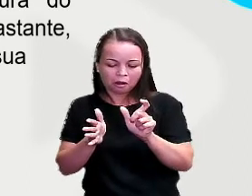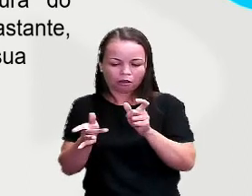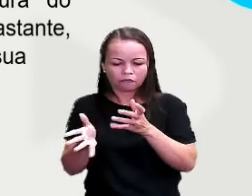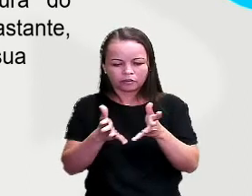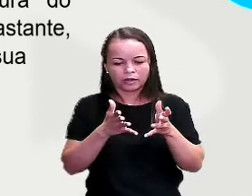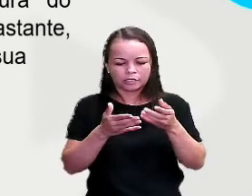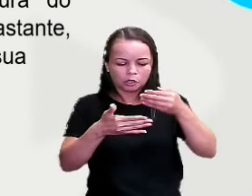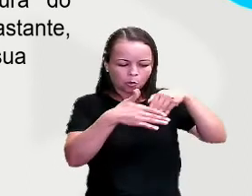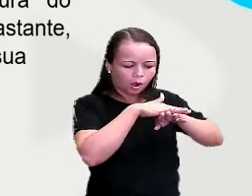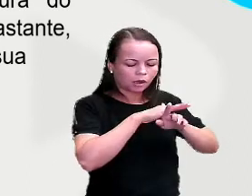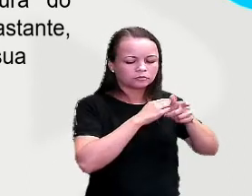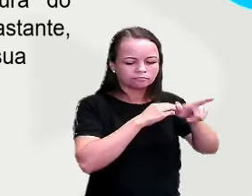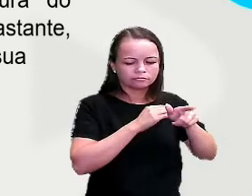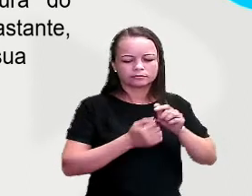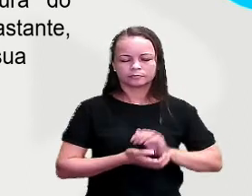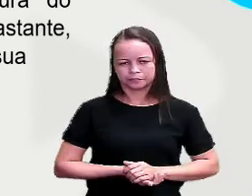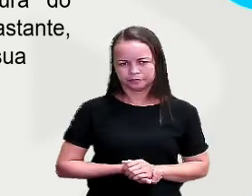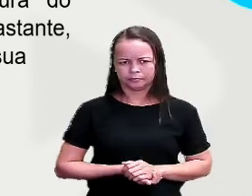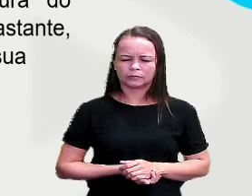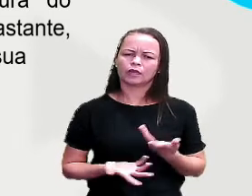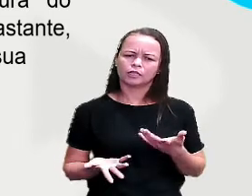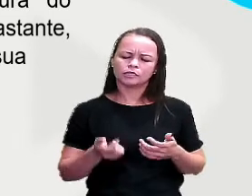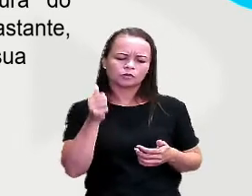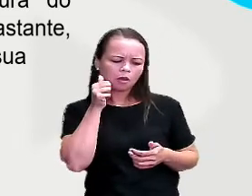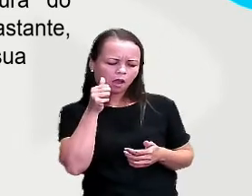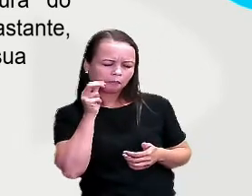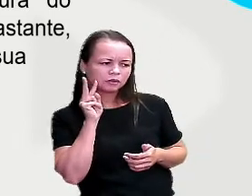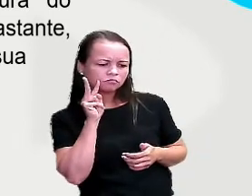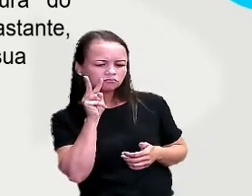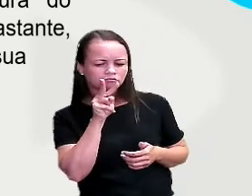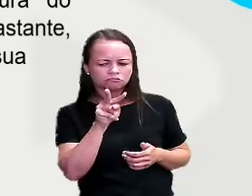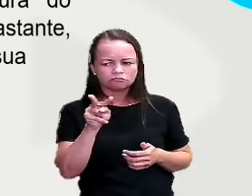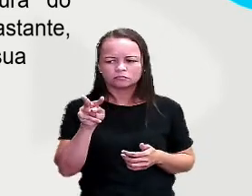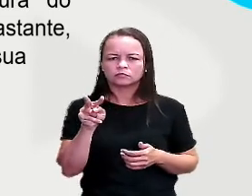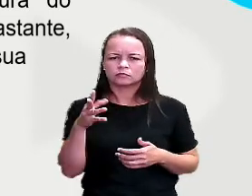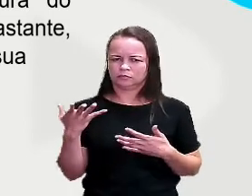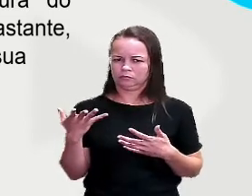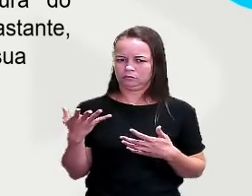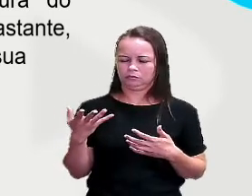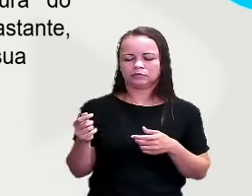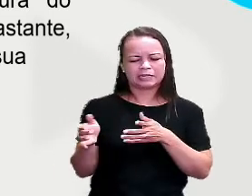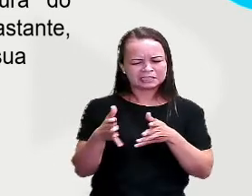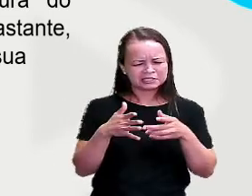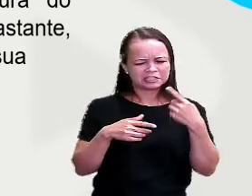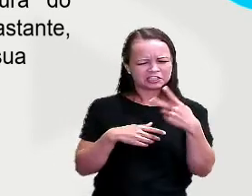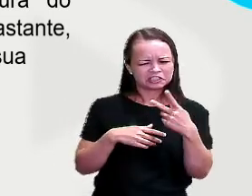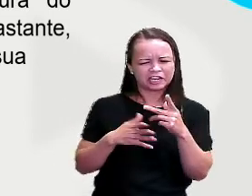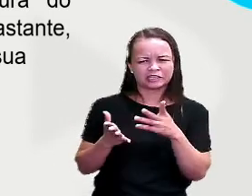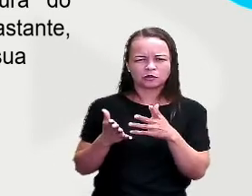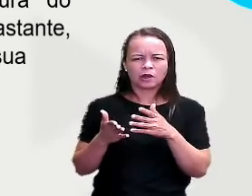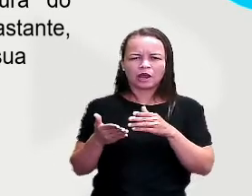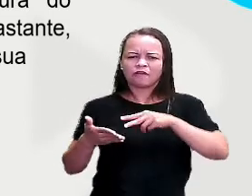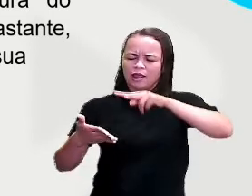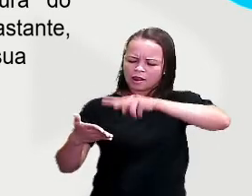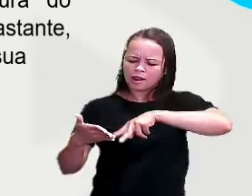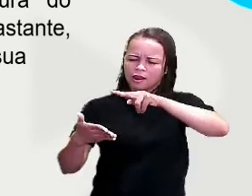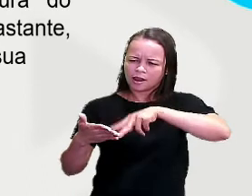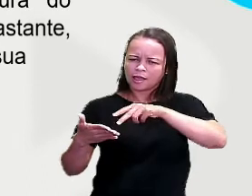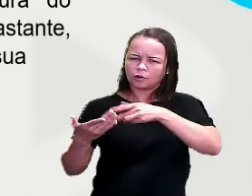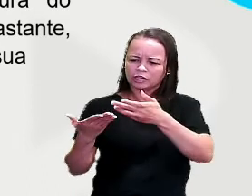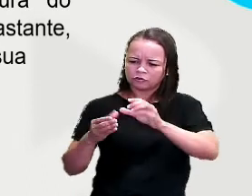novamente. E isso chamou a atenção da menina, que falou: desse jeito, você nunca vai terminar de ler um livro